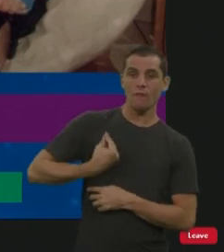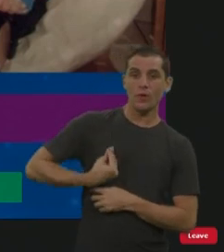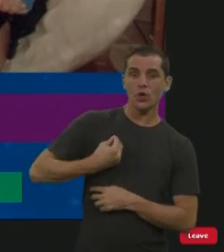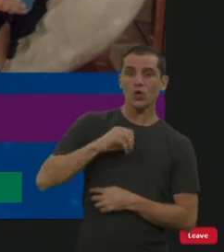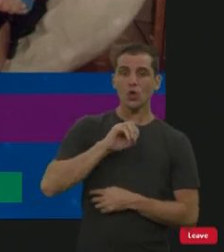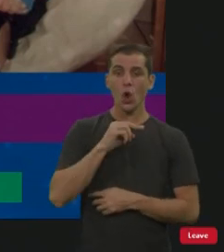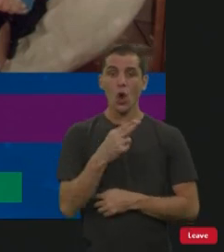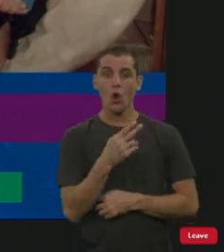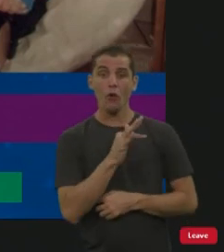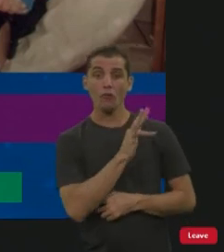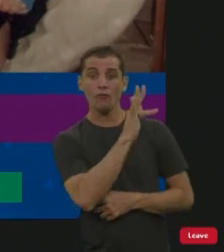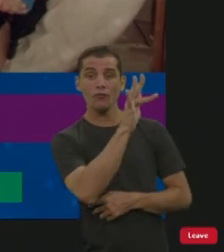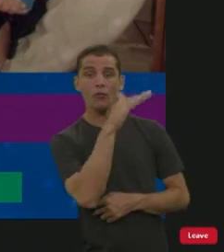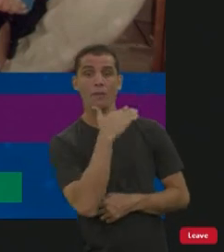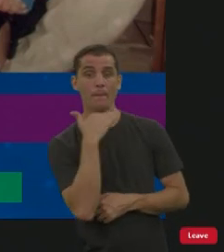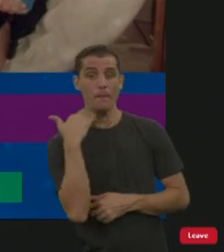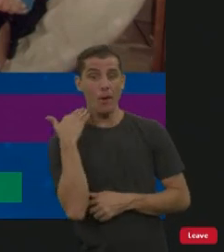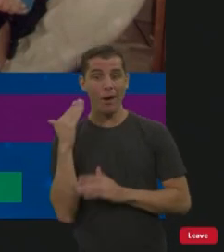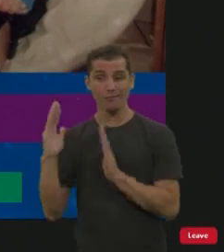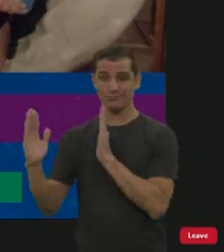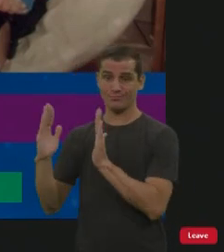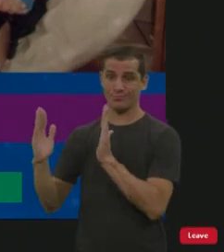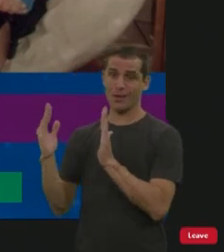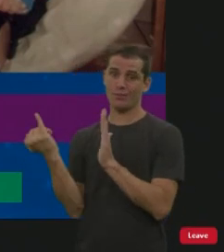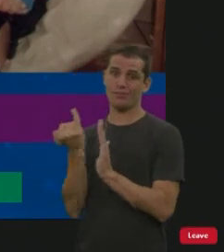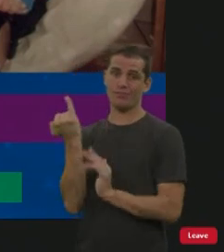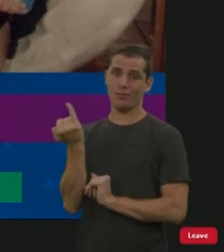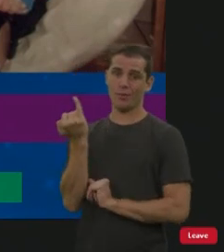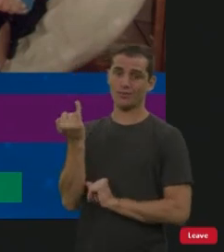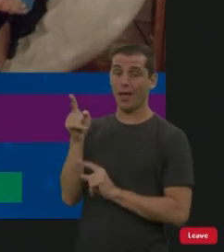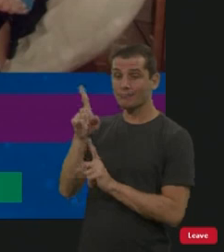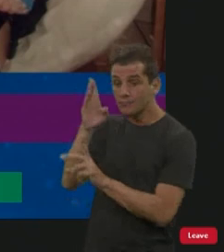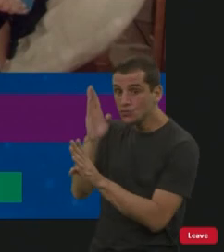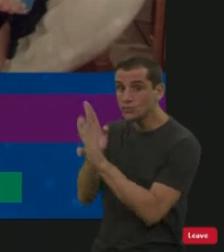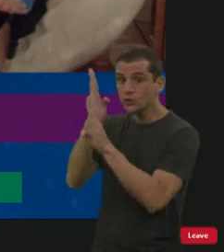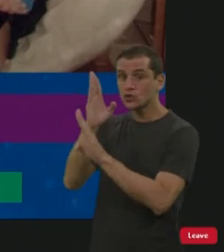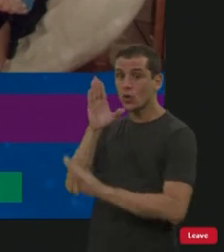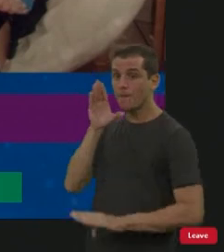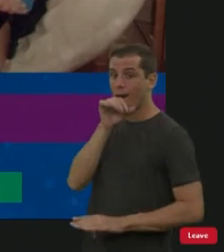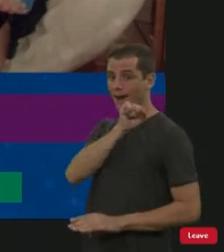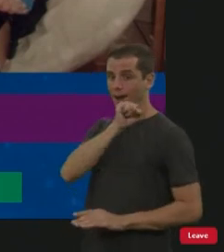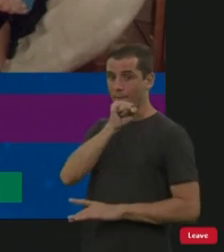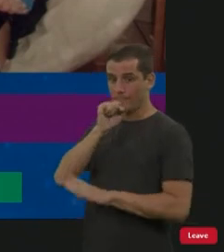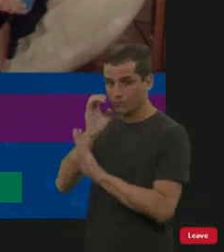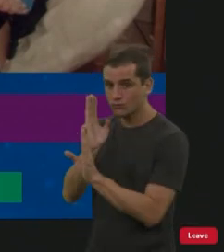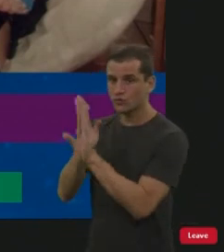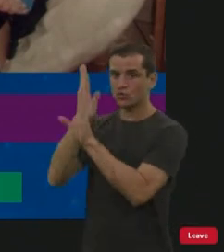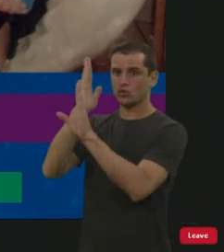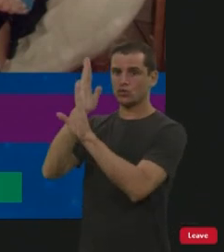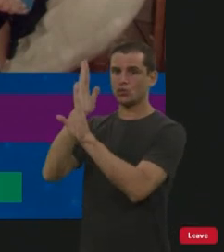abordada, do diagnóstico rápido, do tratamento rápido, tá? Então,